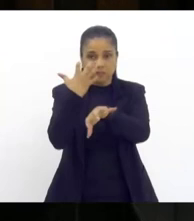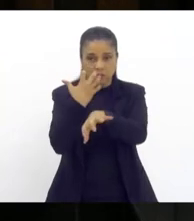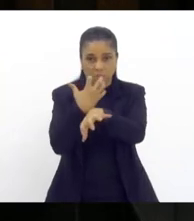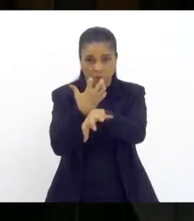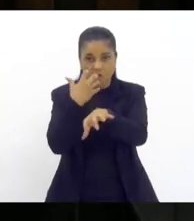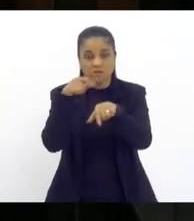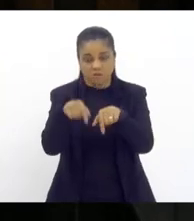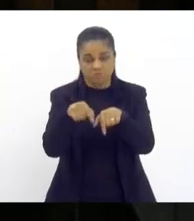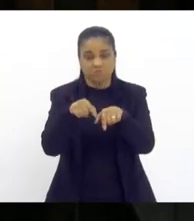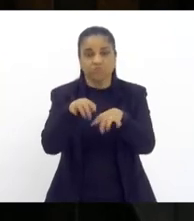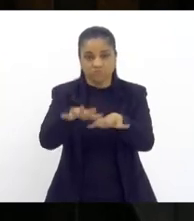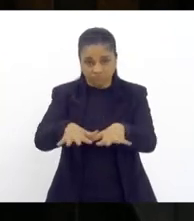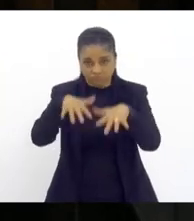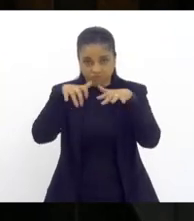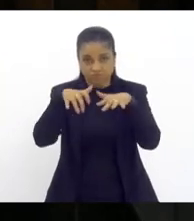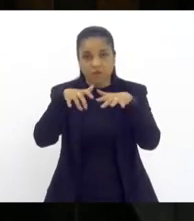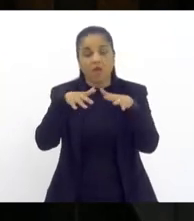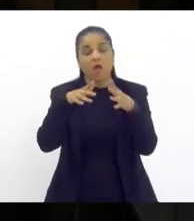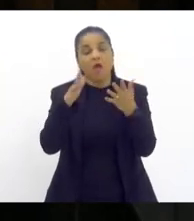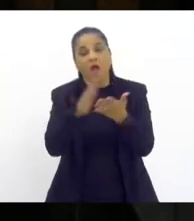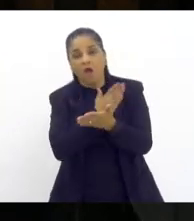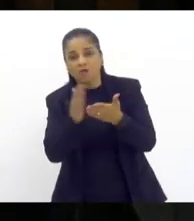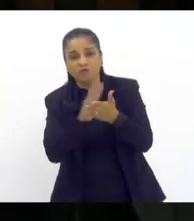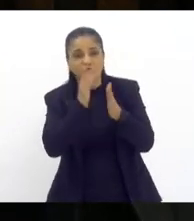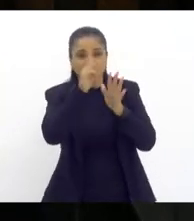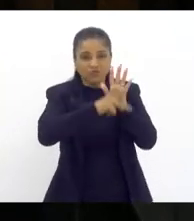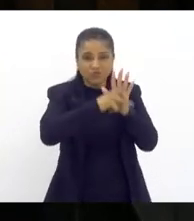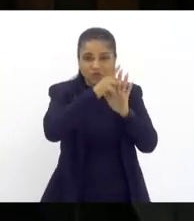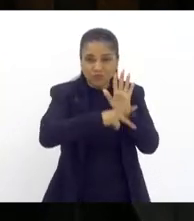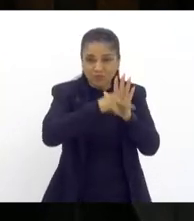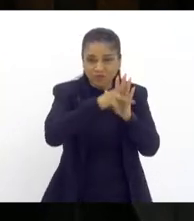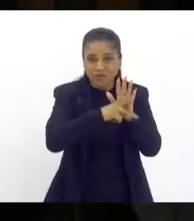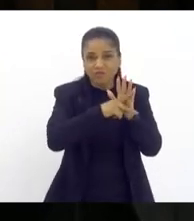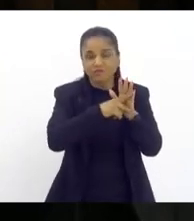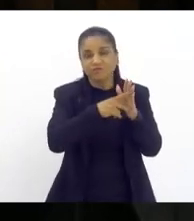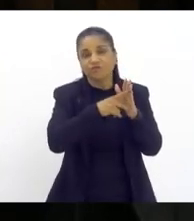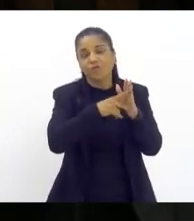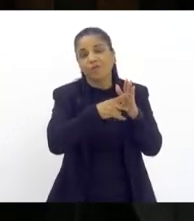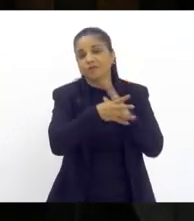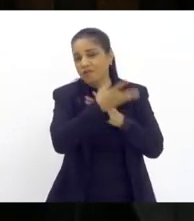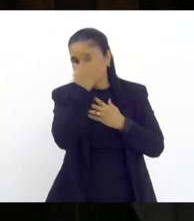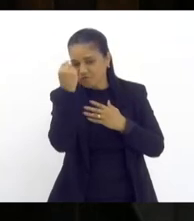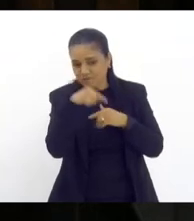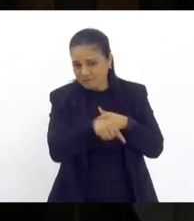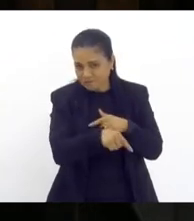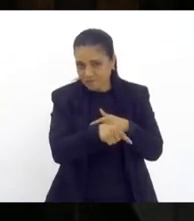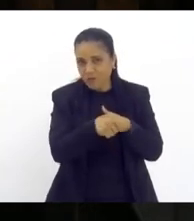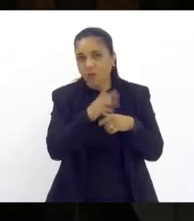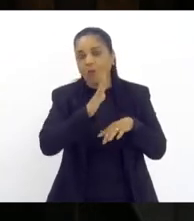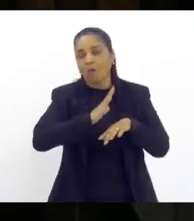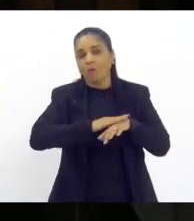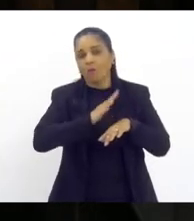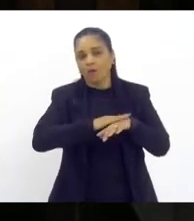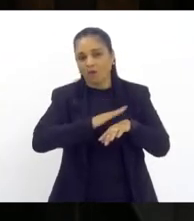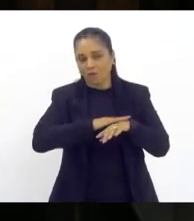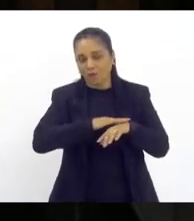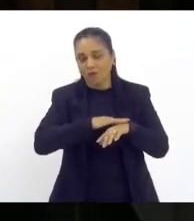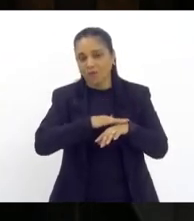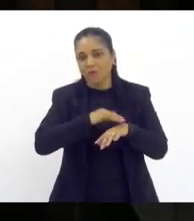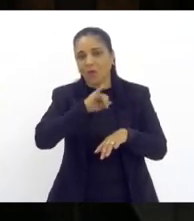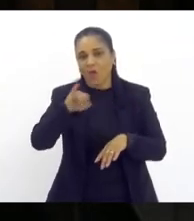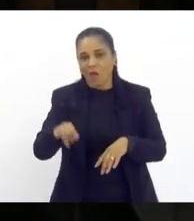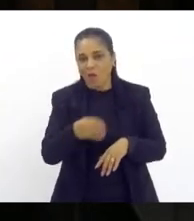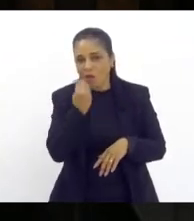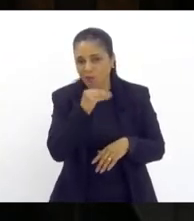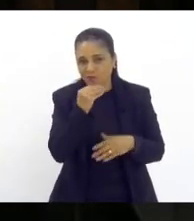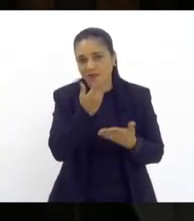desses projetos já caíram por conta exatamente da questão da temporalidade, da oportunidade, esses projetos